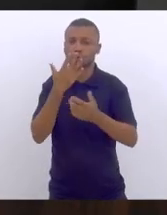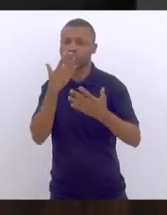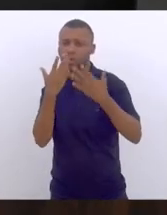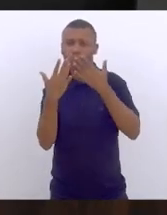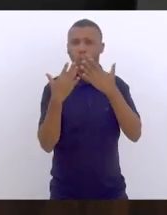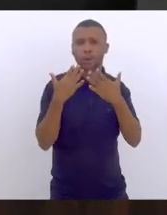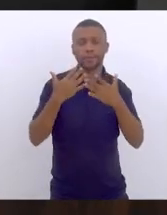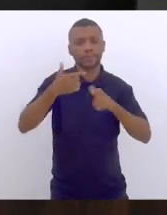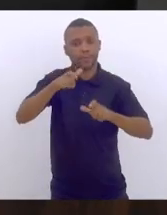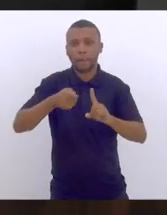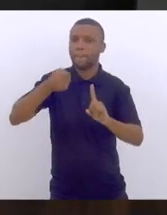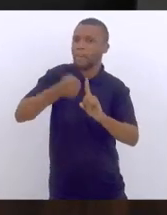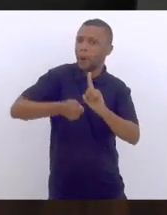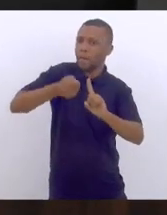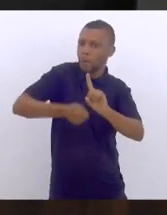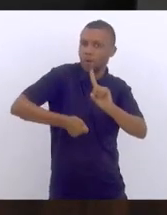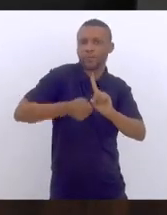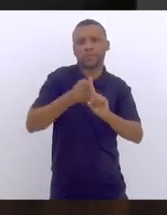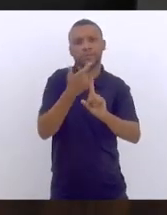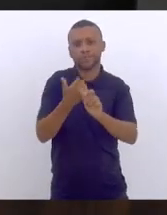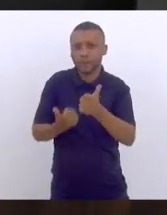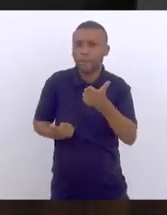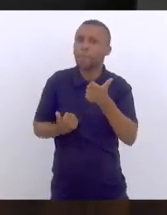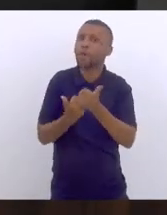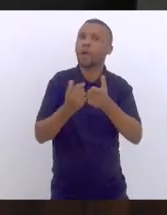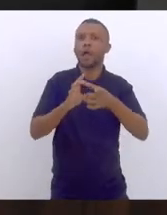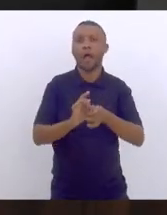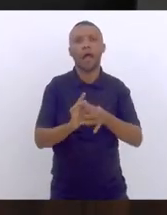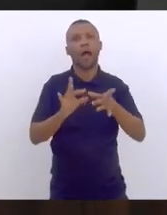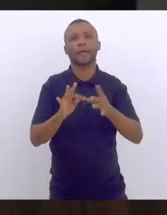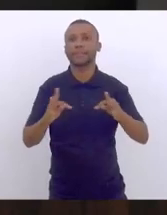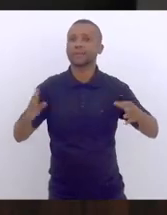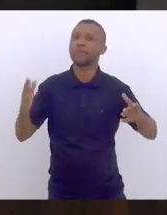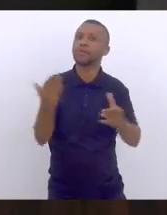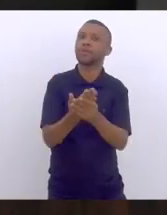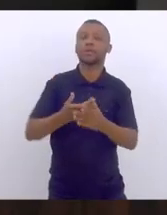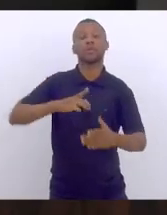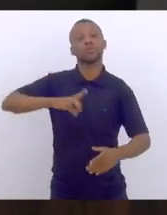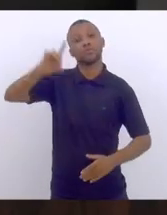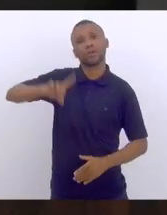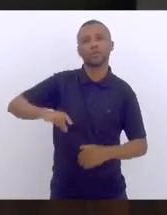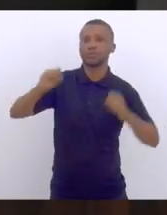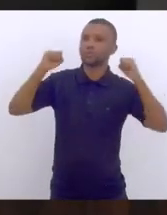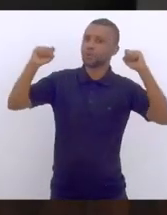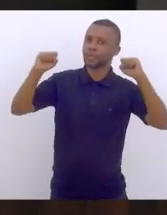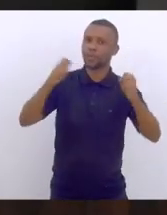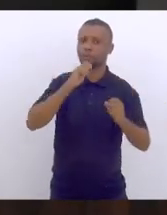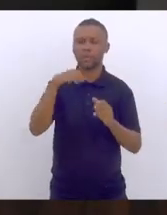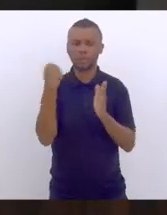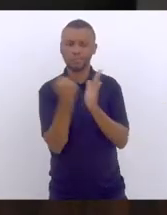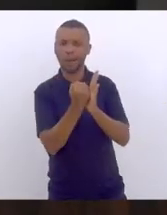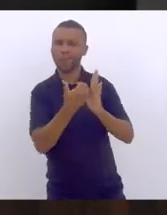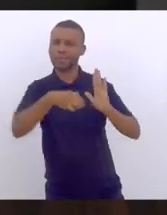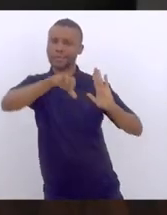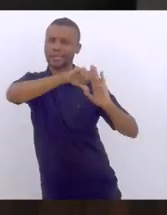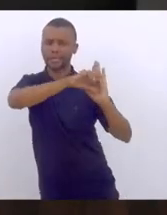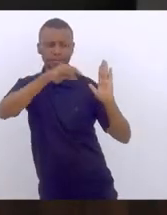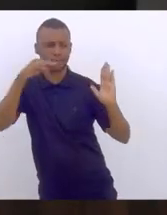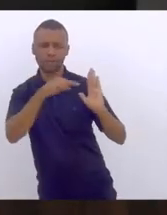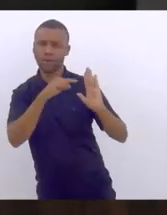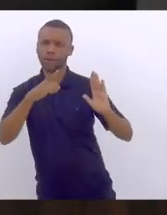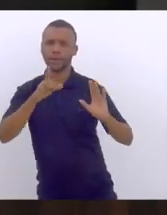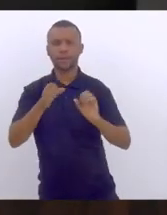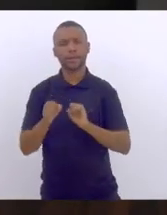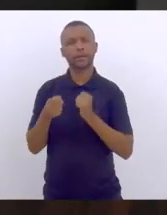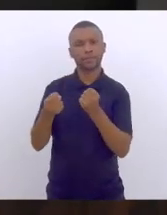que lutam pela democracia, que lutam pelo direito de torcer sem serem criminalizados e fazer assim uma festa